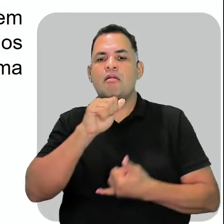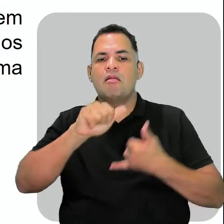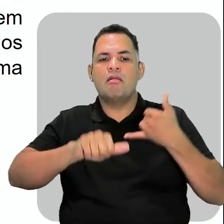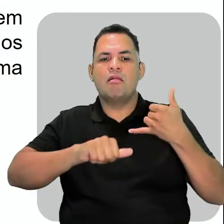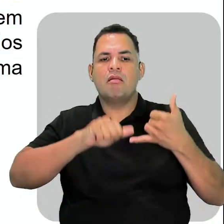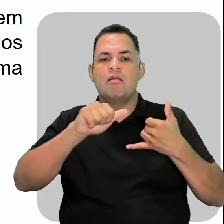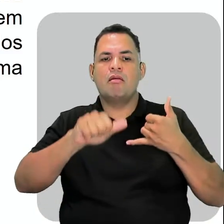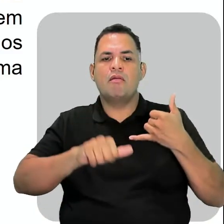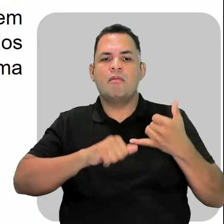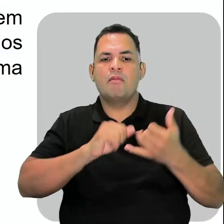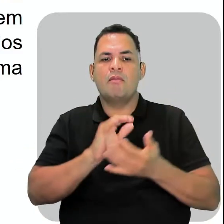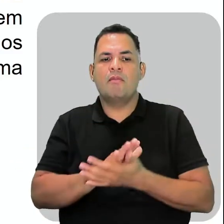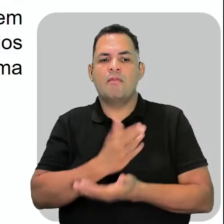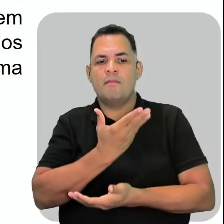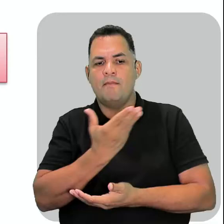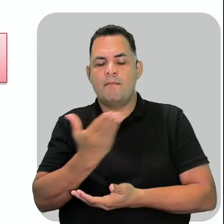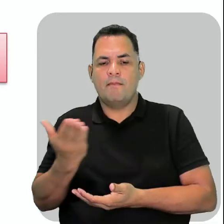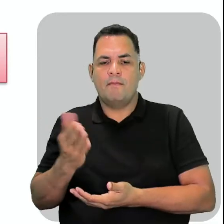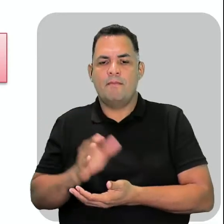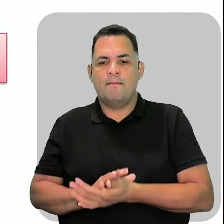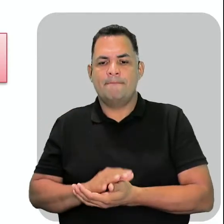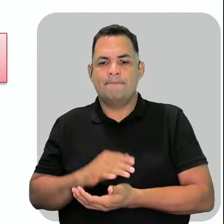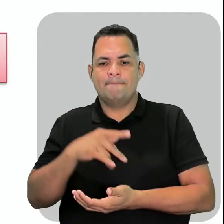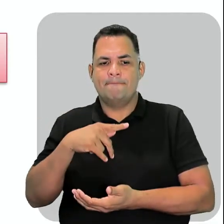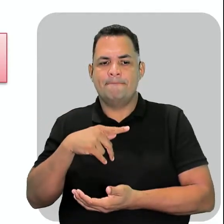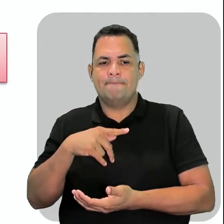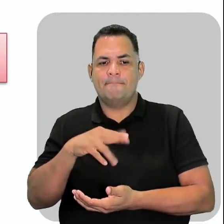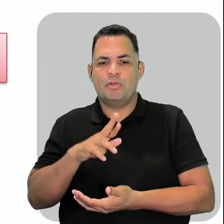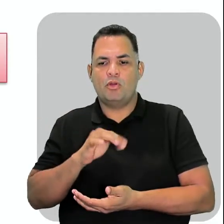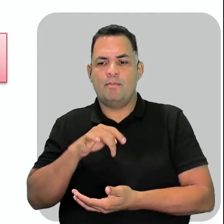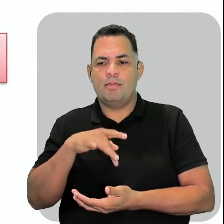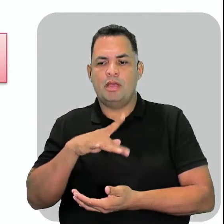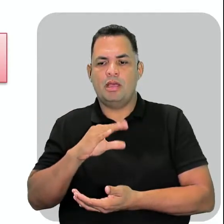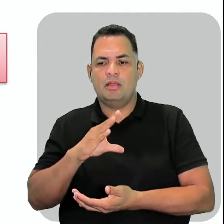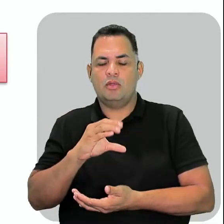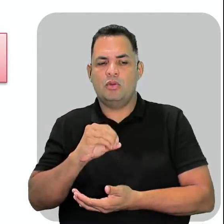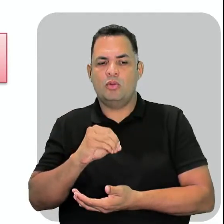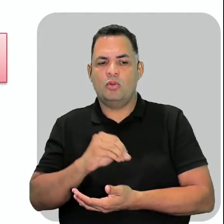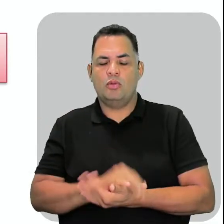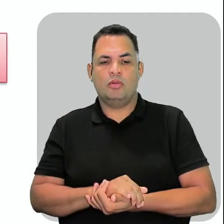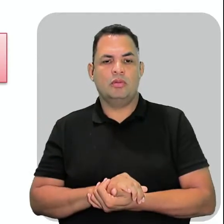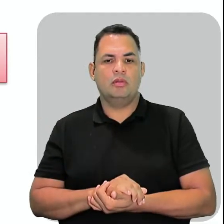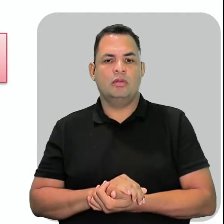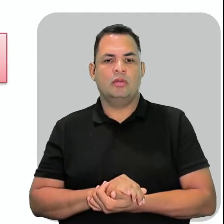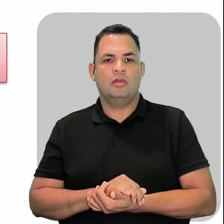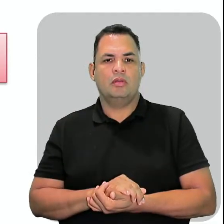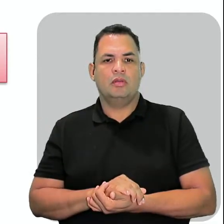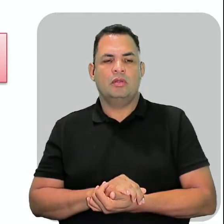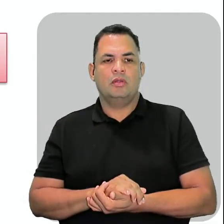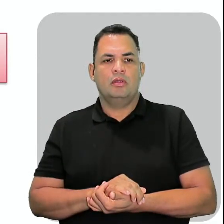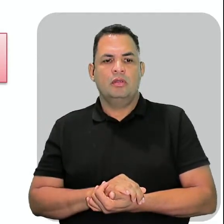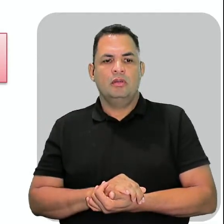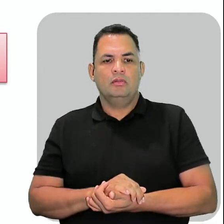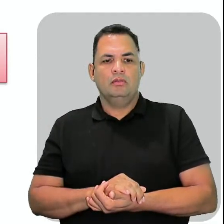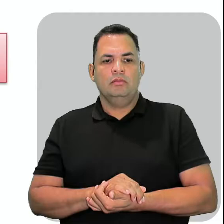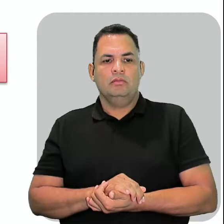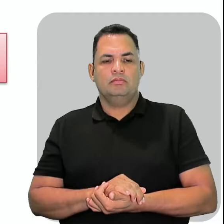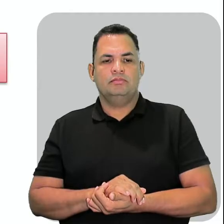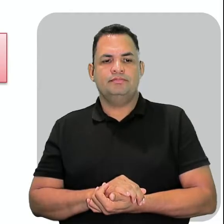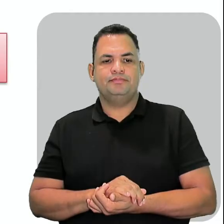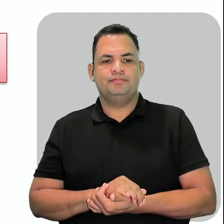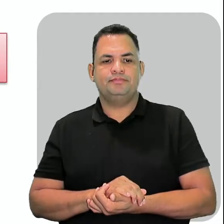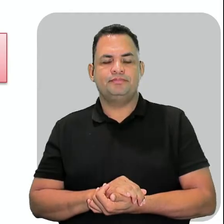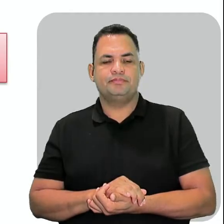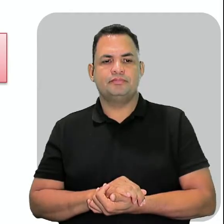de nitração do propano. Olha só, o ácido nítrico